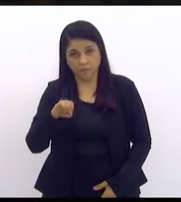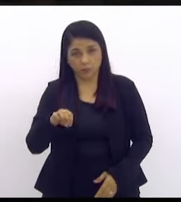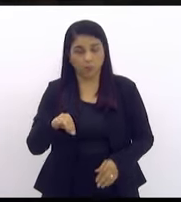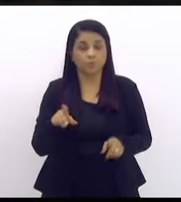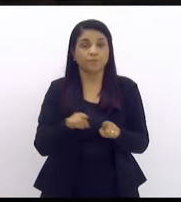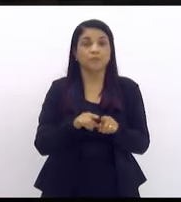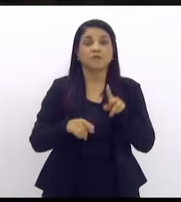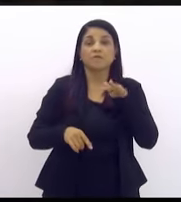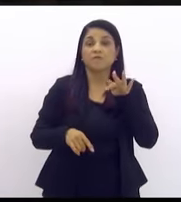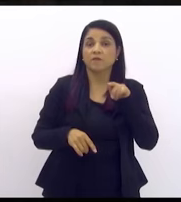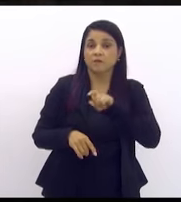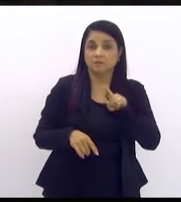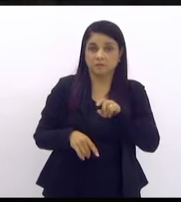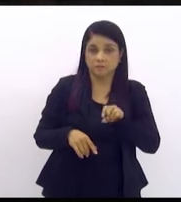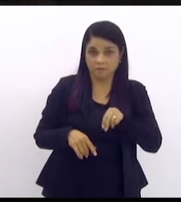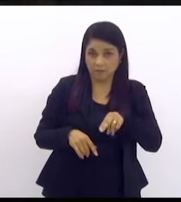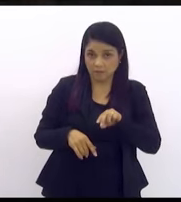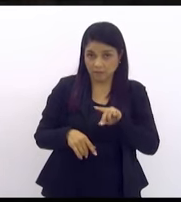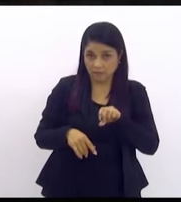audiência pública,